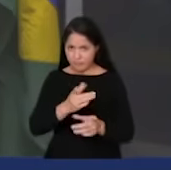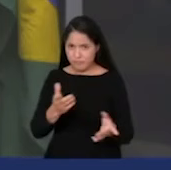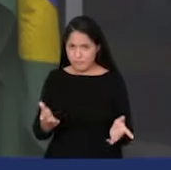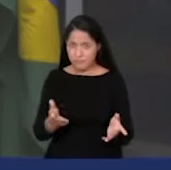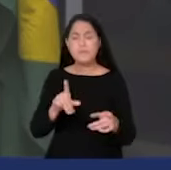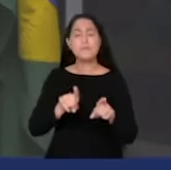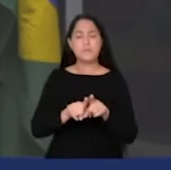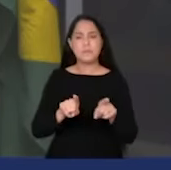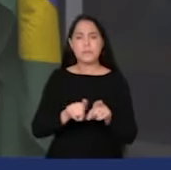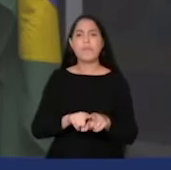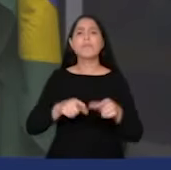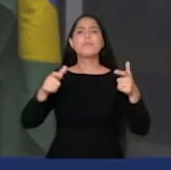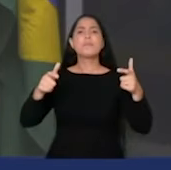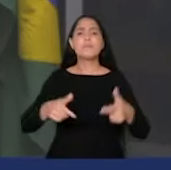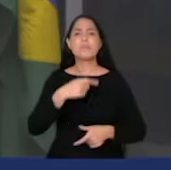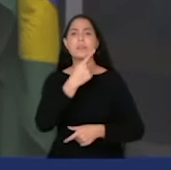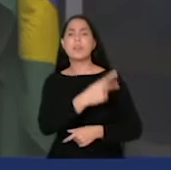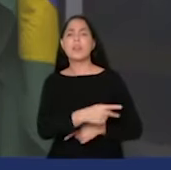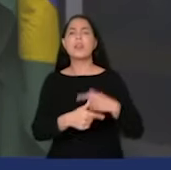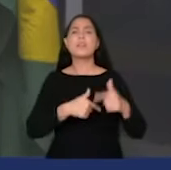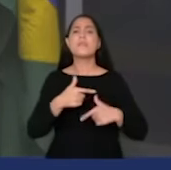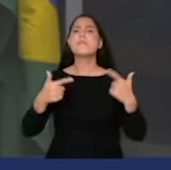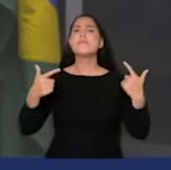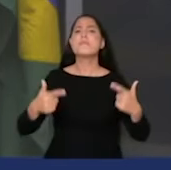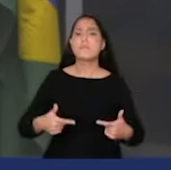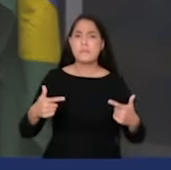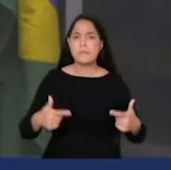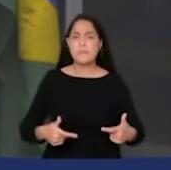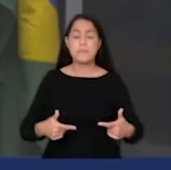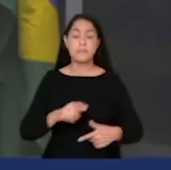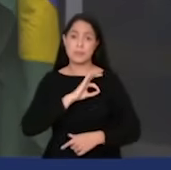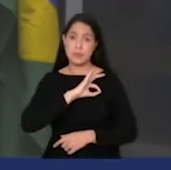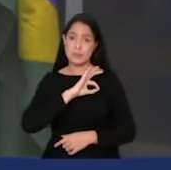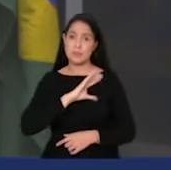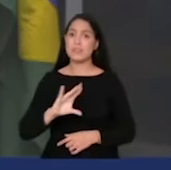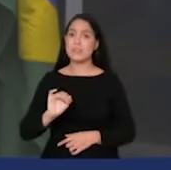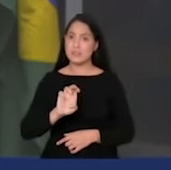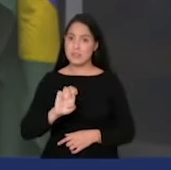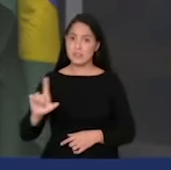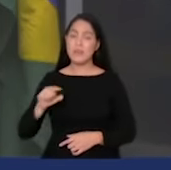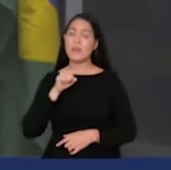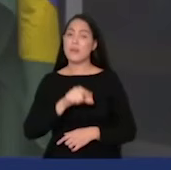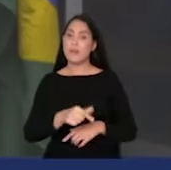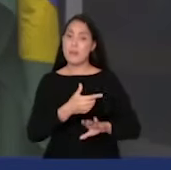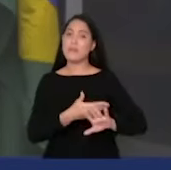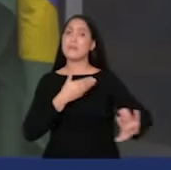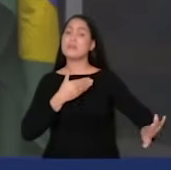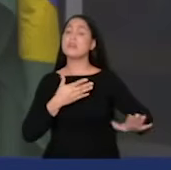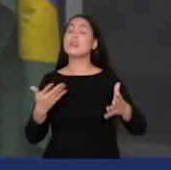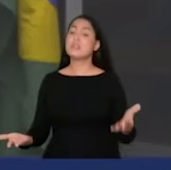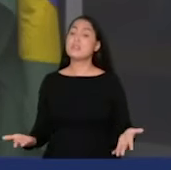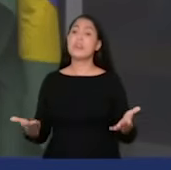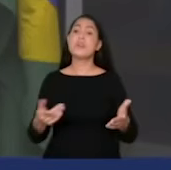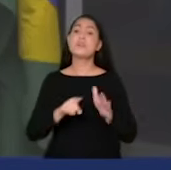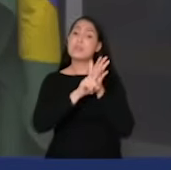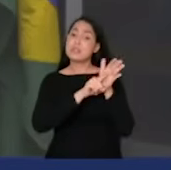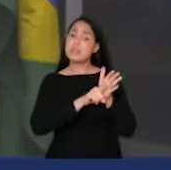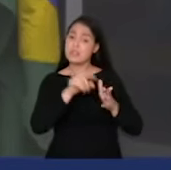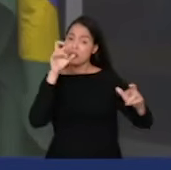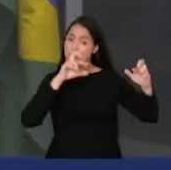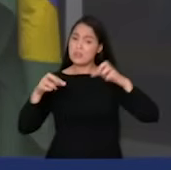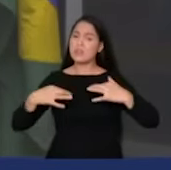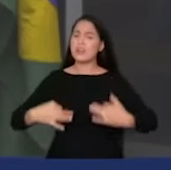ela trabalhou. Ela tinha sido afastada da Polícia Civil. Isso tem o intuito de fazer uma pesquisa de histórico de integridade.